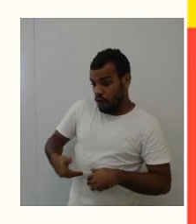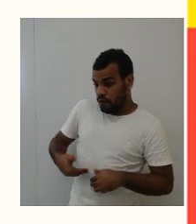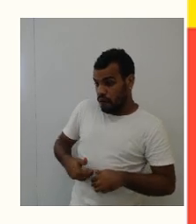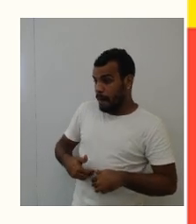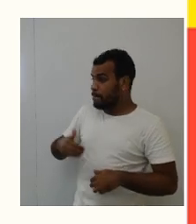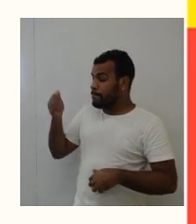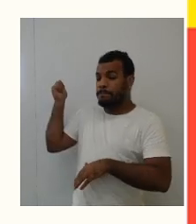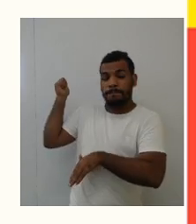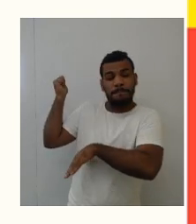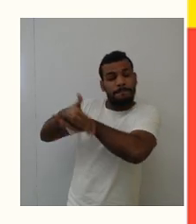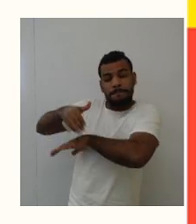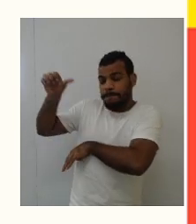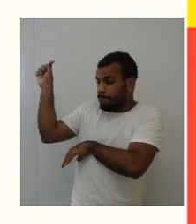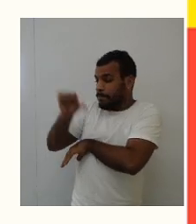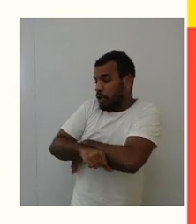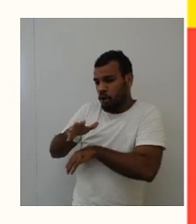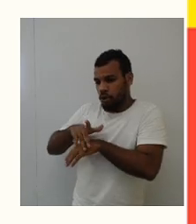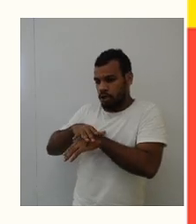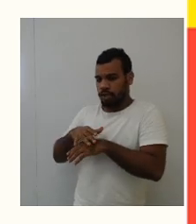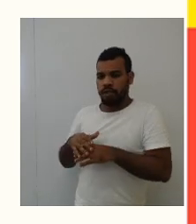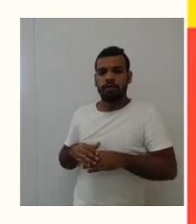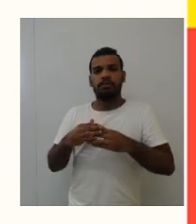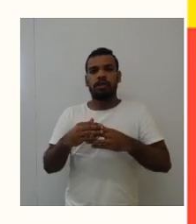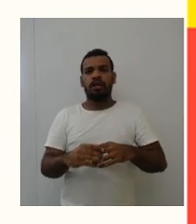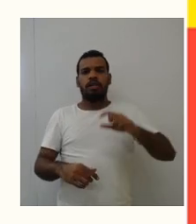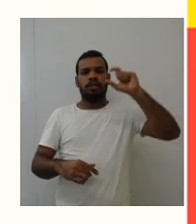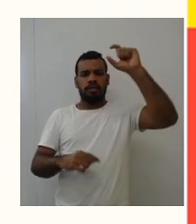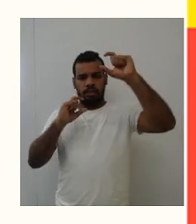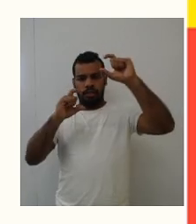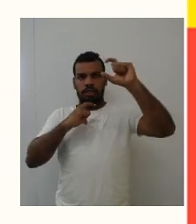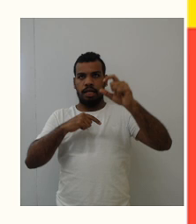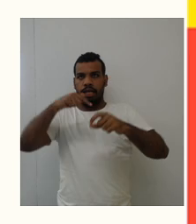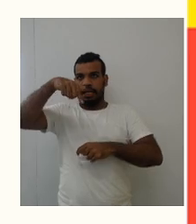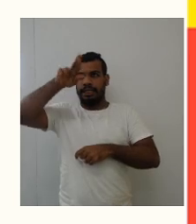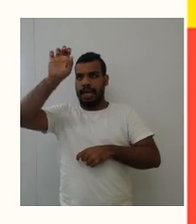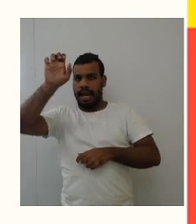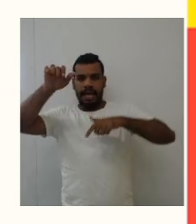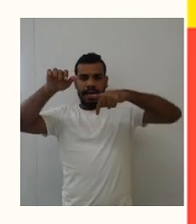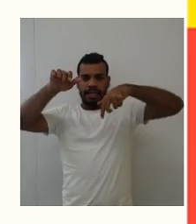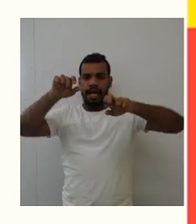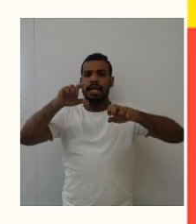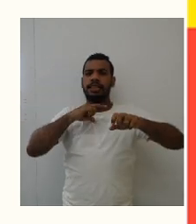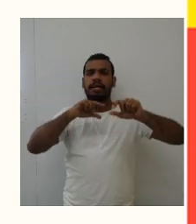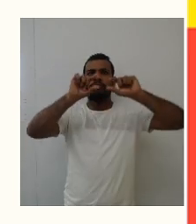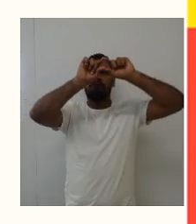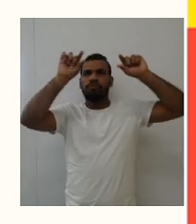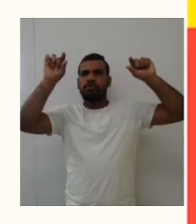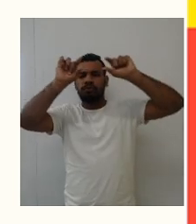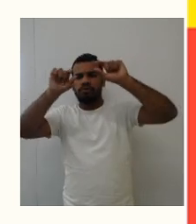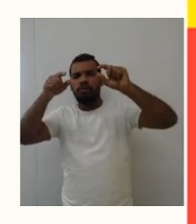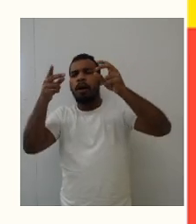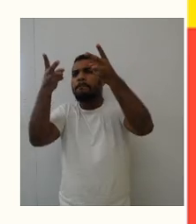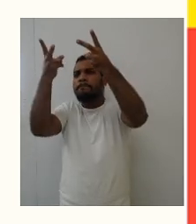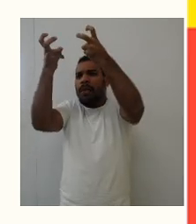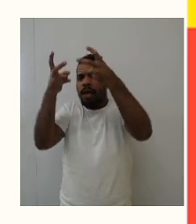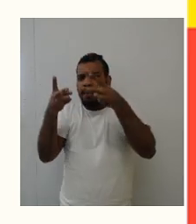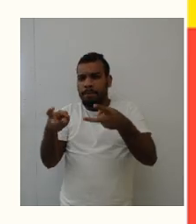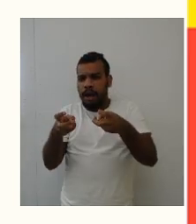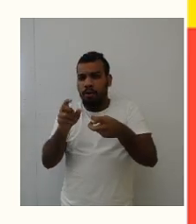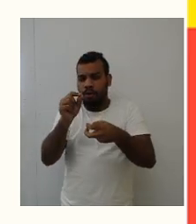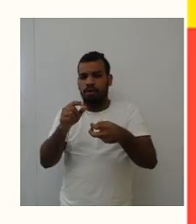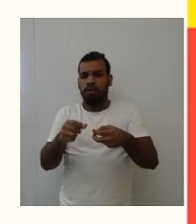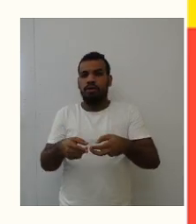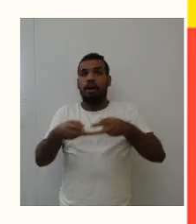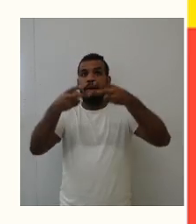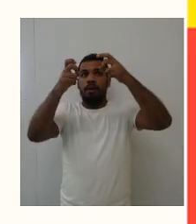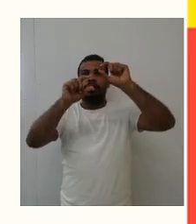das enfermidades. O primeiro porquê e o segundo porquê, embora estejam ligando orações, né, a gente percebe, e a primeira une